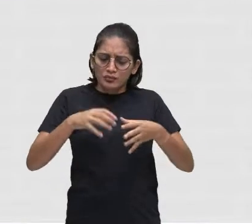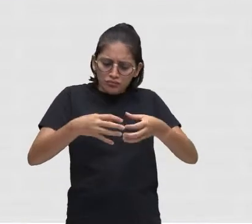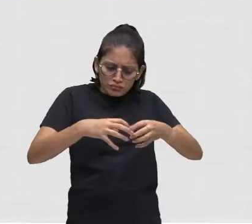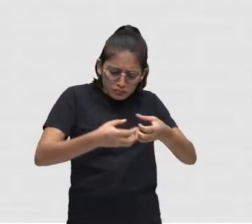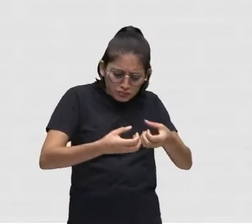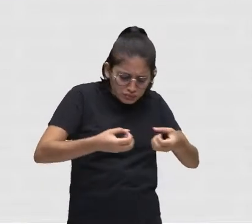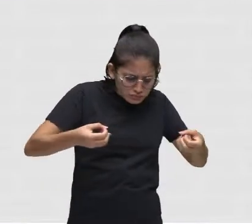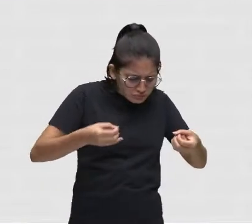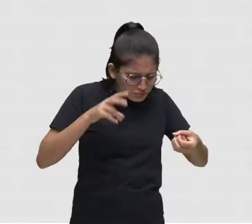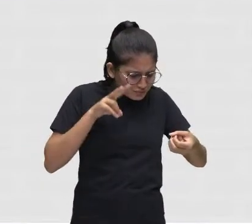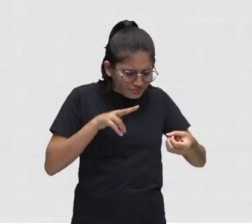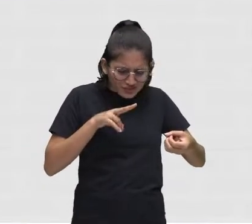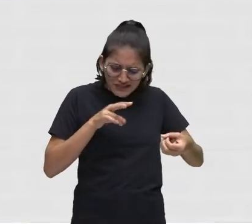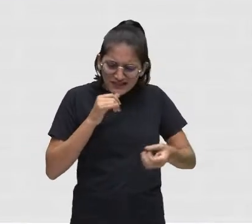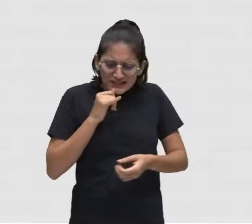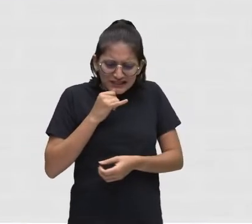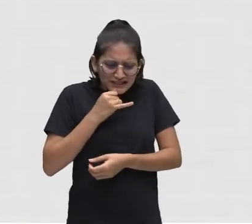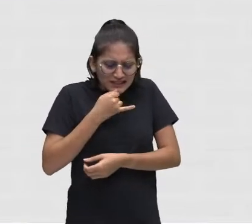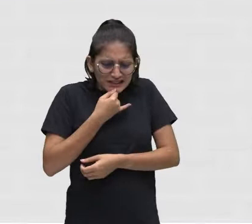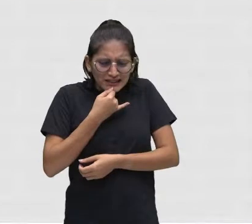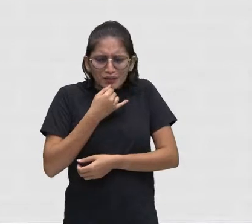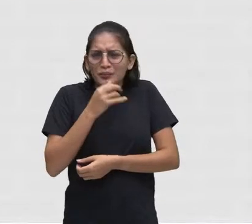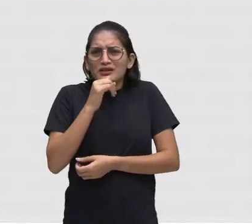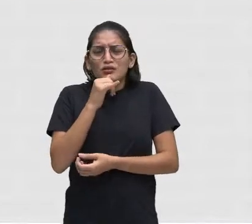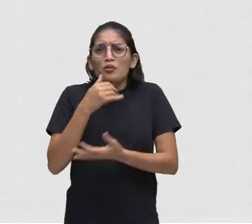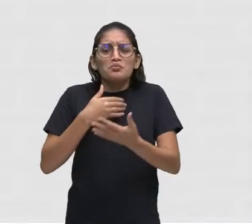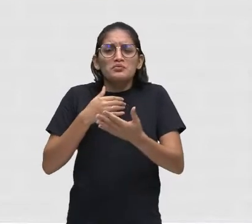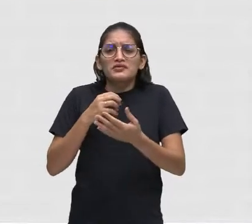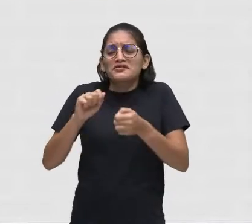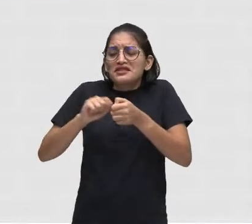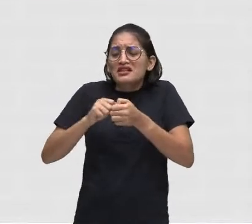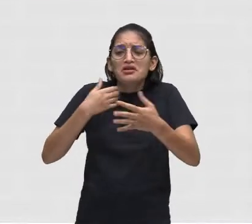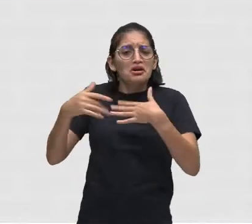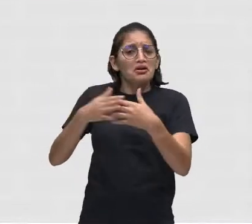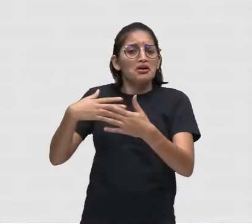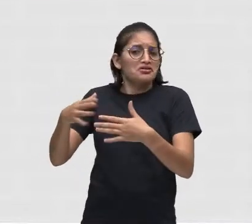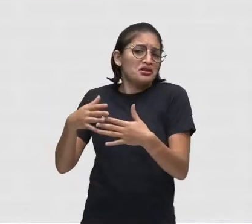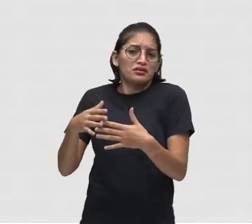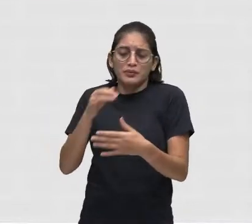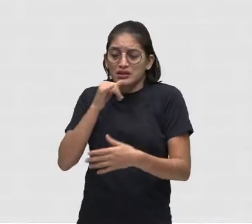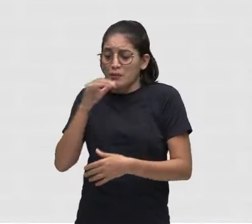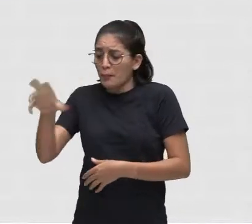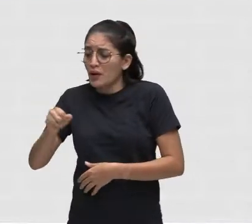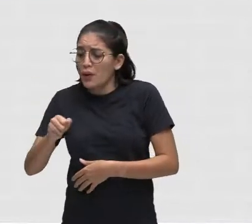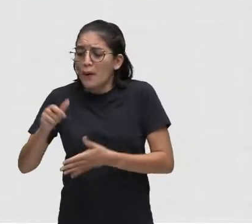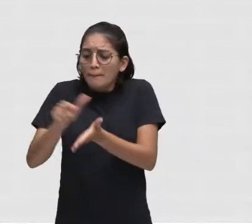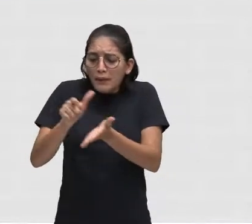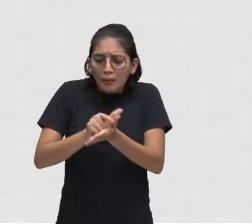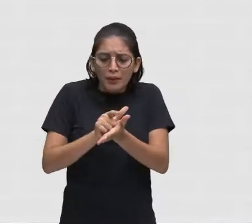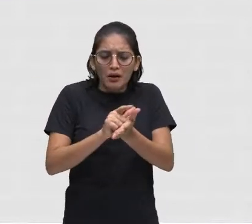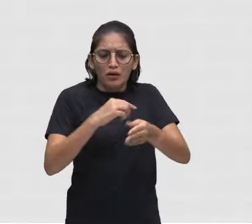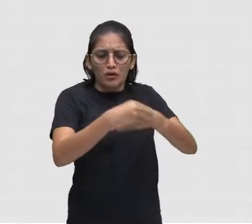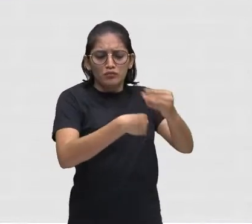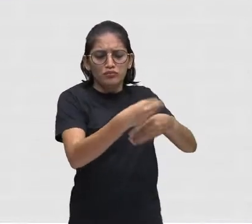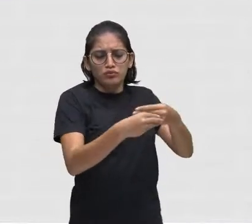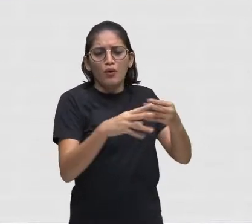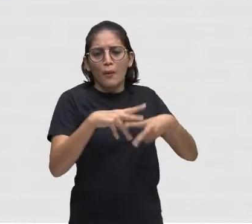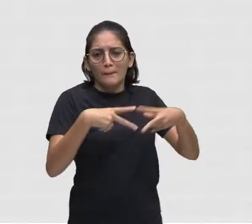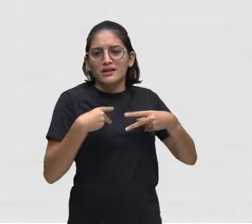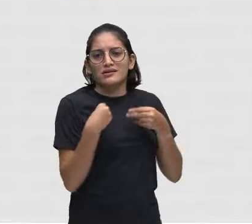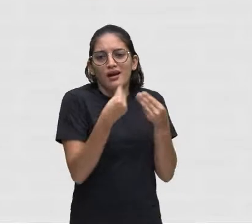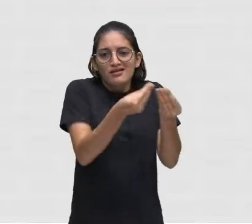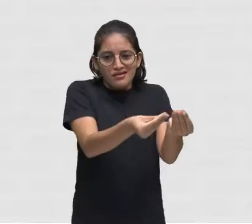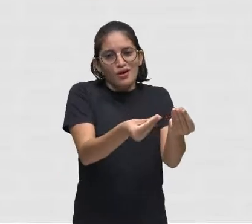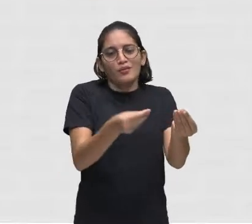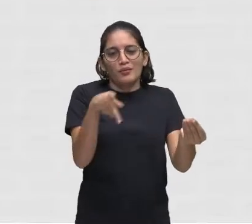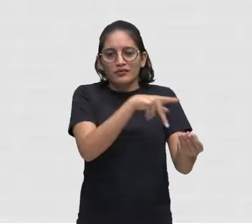do Ricardo, como se ele fizesse de mau gosto, né? Pegou aquele papelzinho, enrolou o presente e deu para a professora.